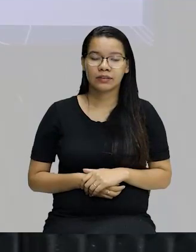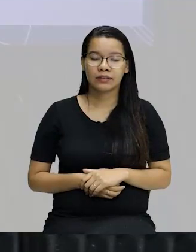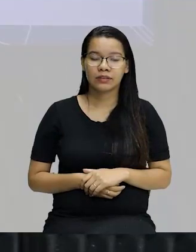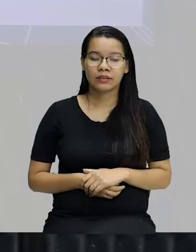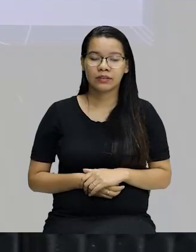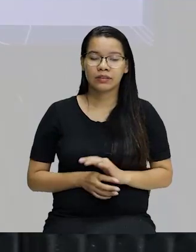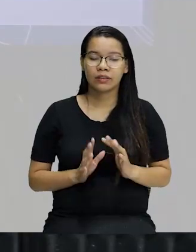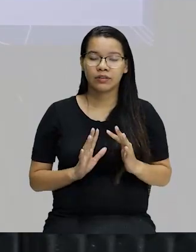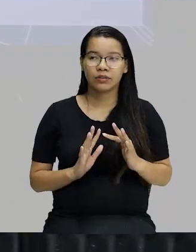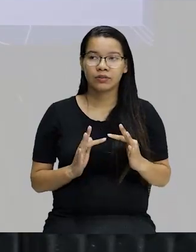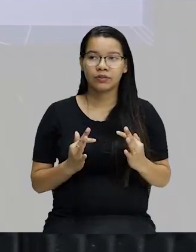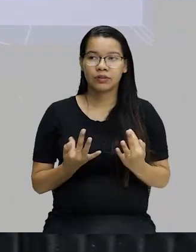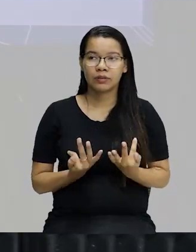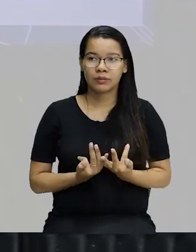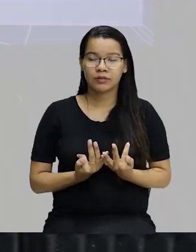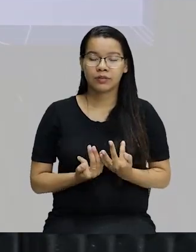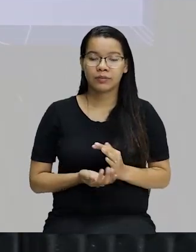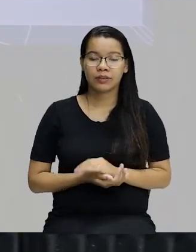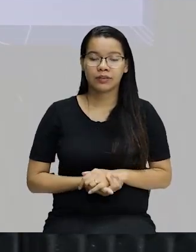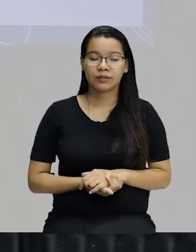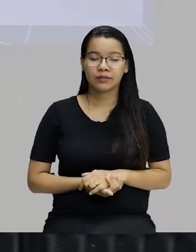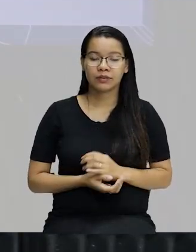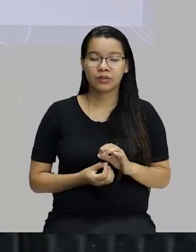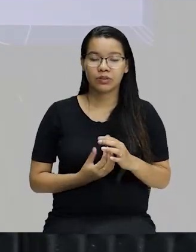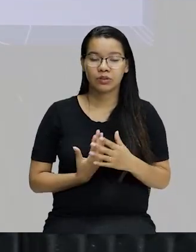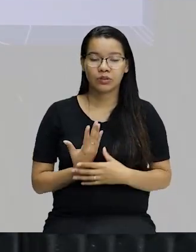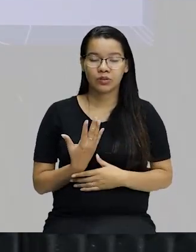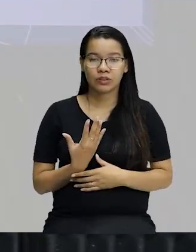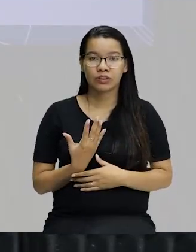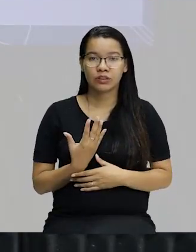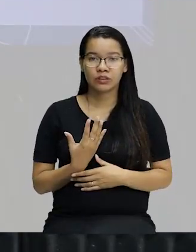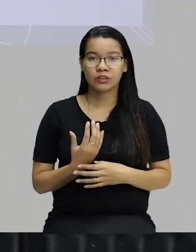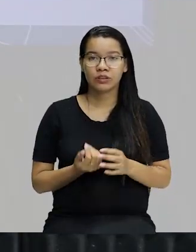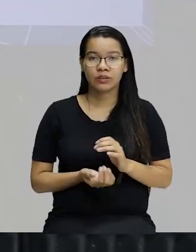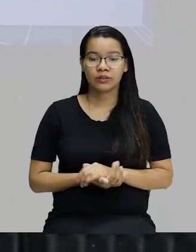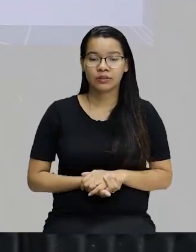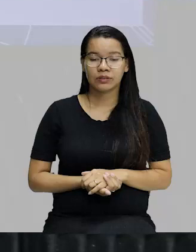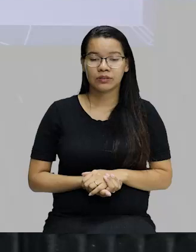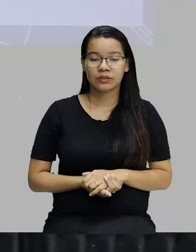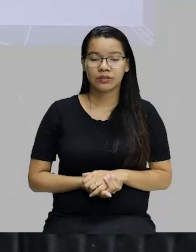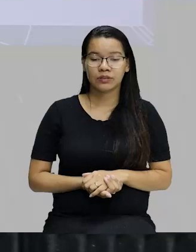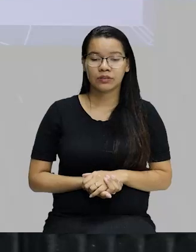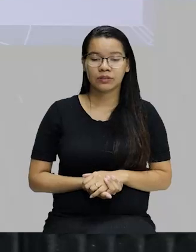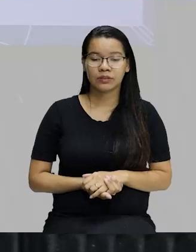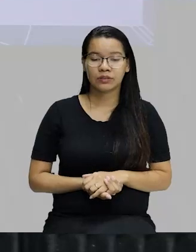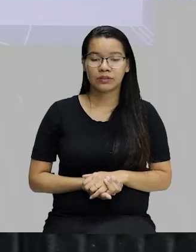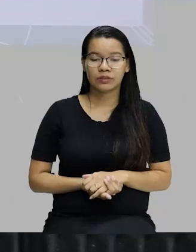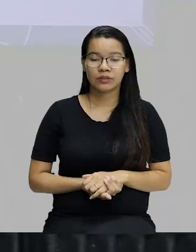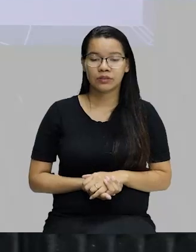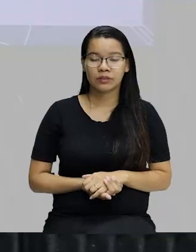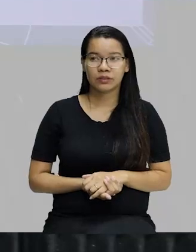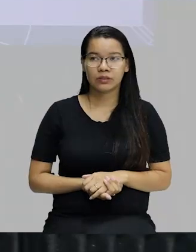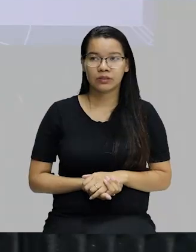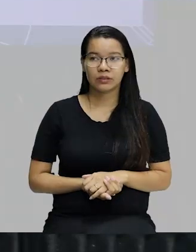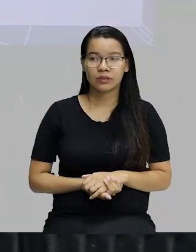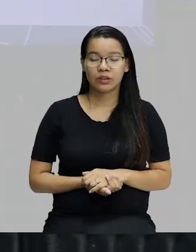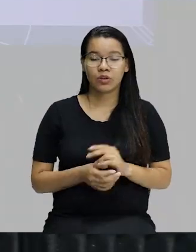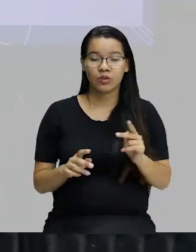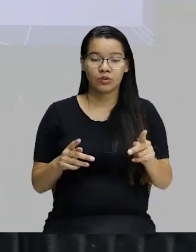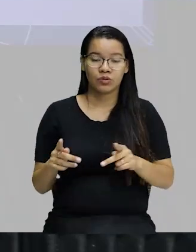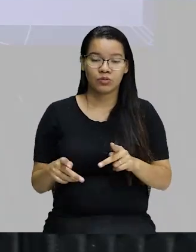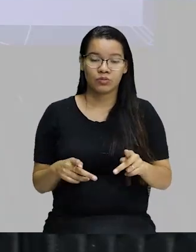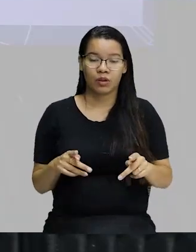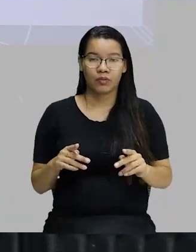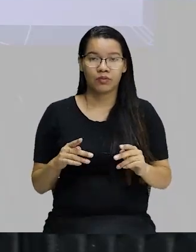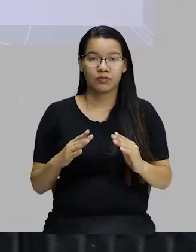classificação. Family, família. Originally, originalmente. Inhabitants são os povos que